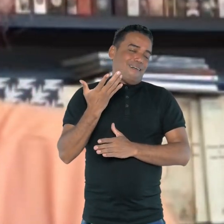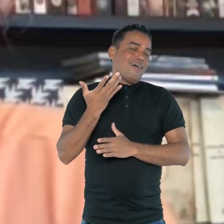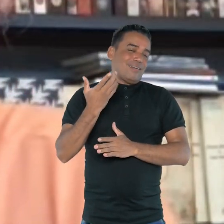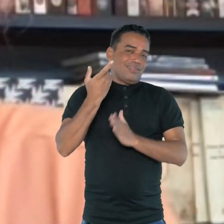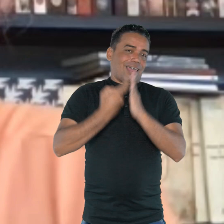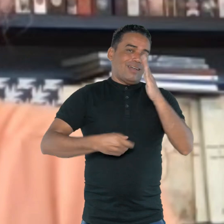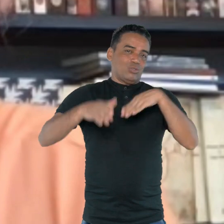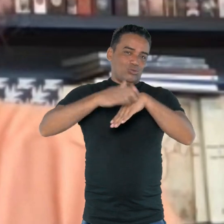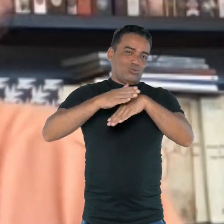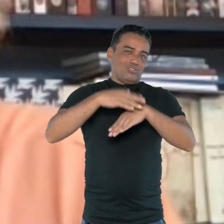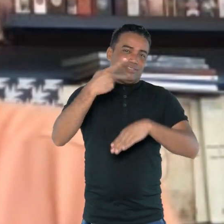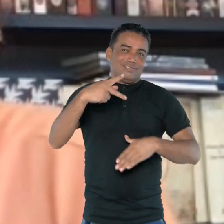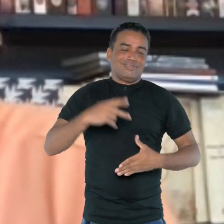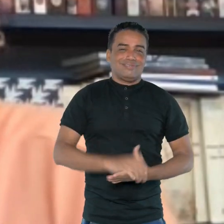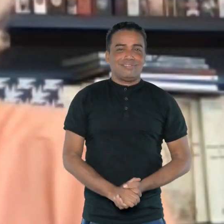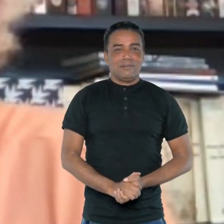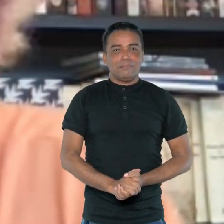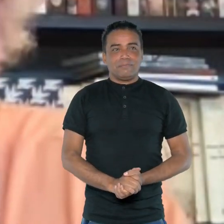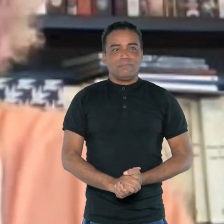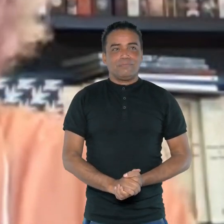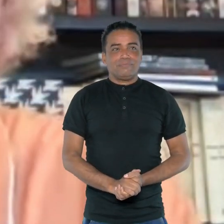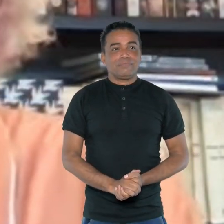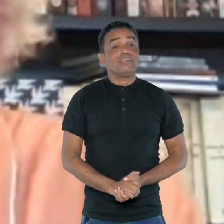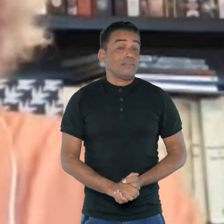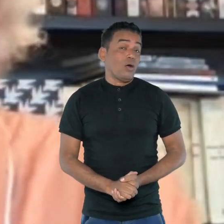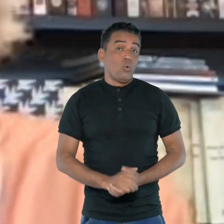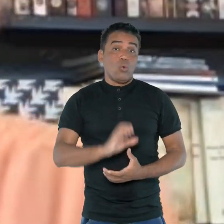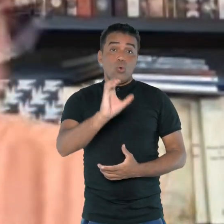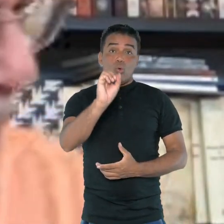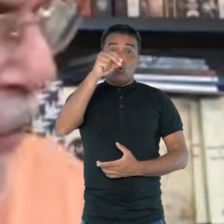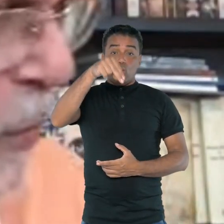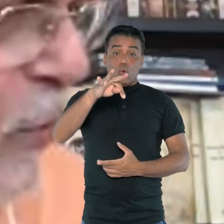texto. E, assim, um conto